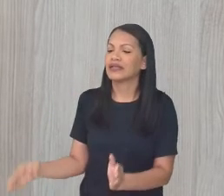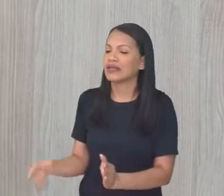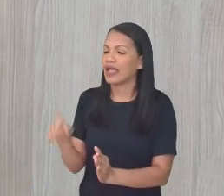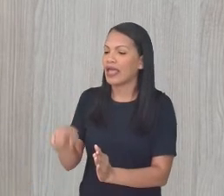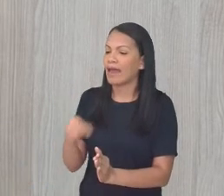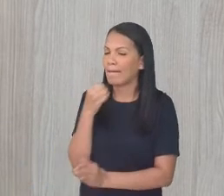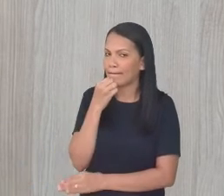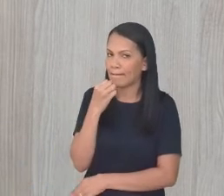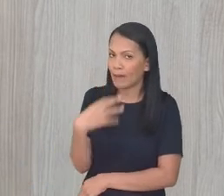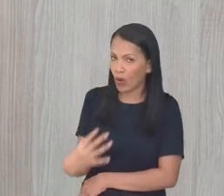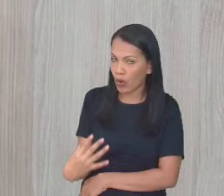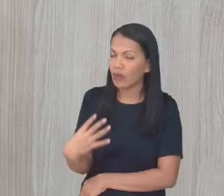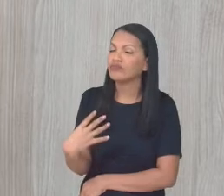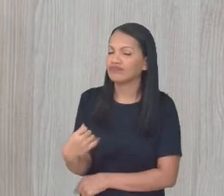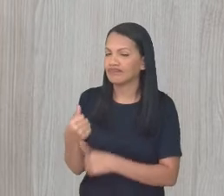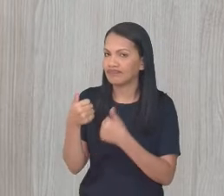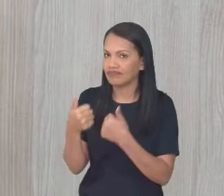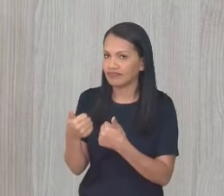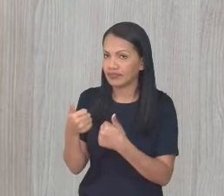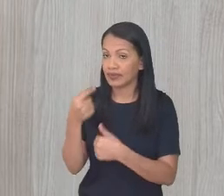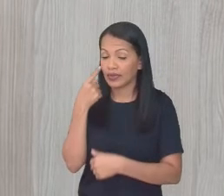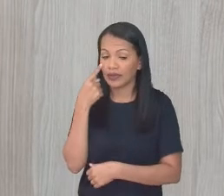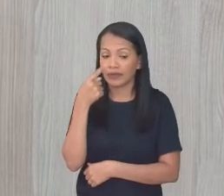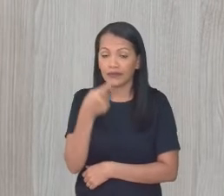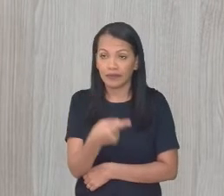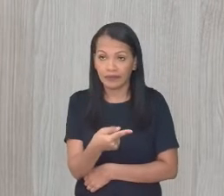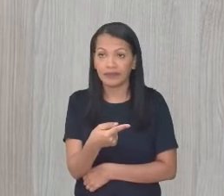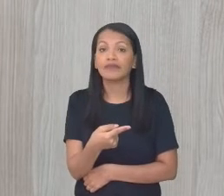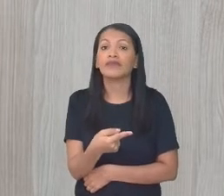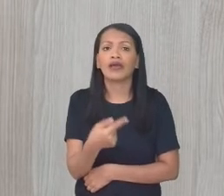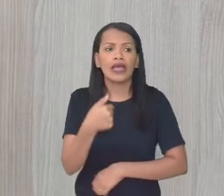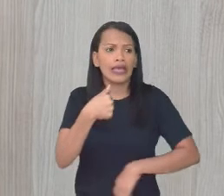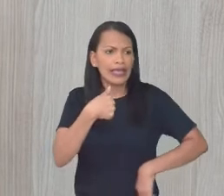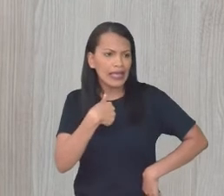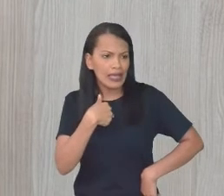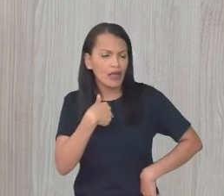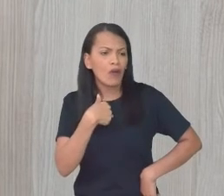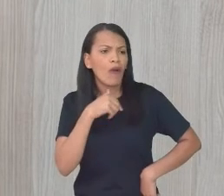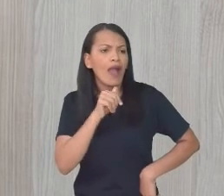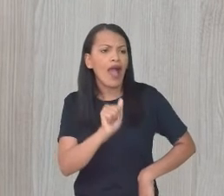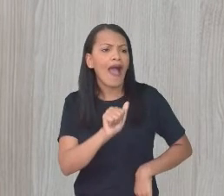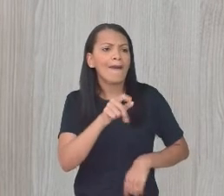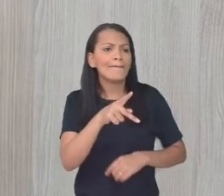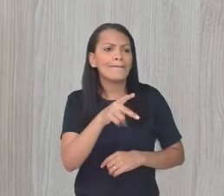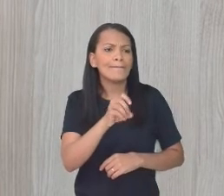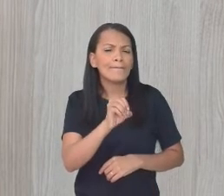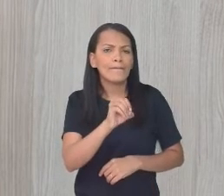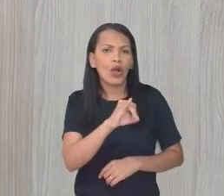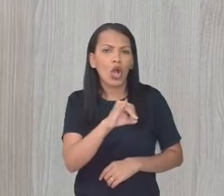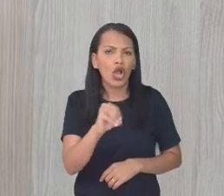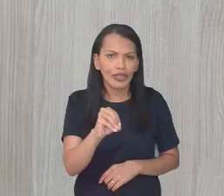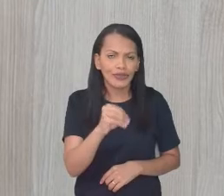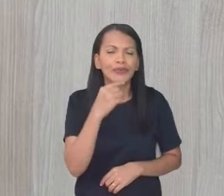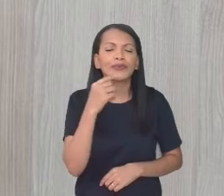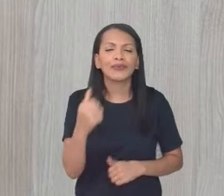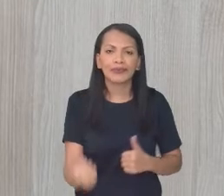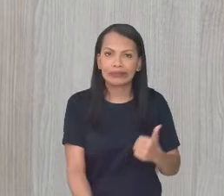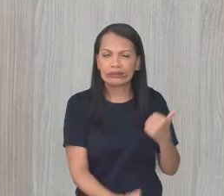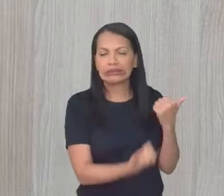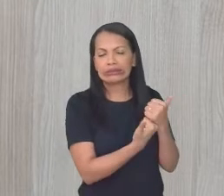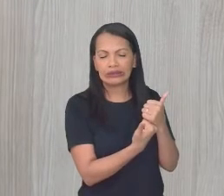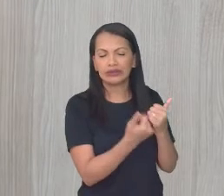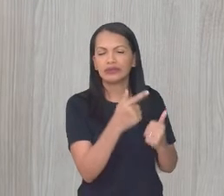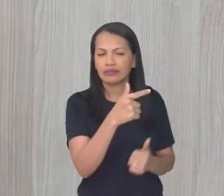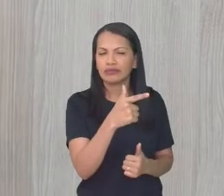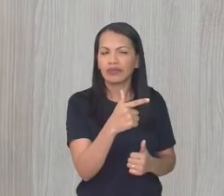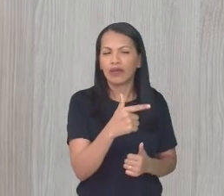O apoio da mesa é bom. E o O é fechado. Eu apoio a sua atitude. Isso é um verbo. E aí há